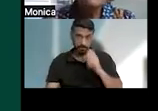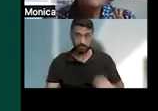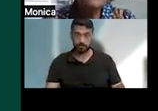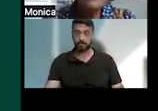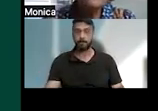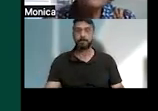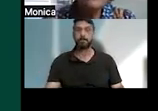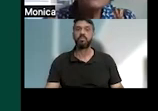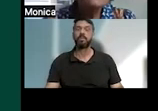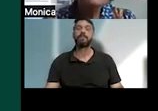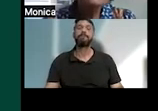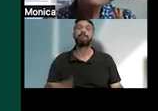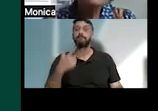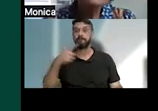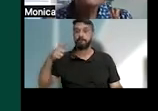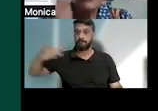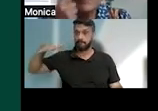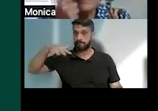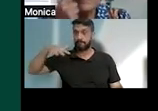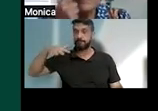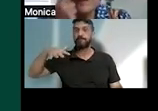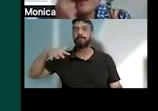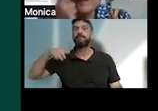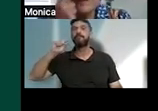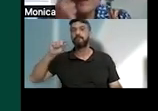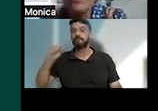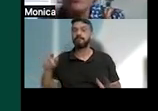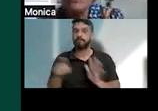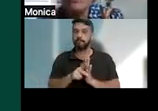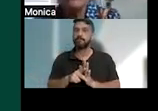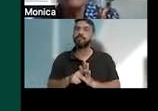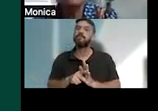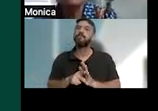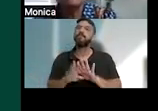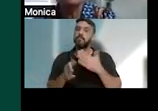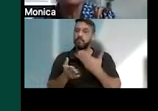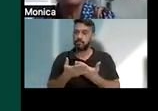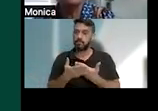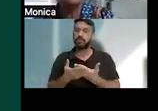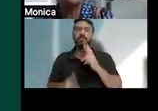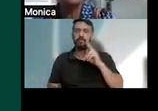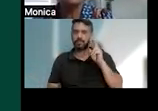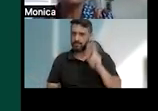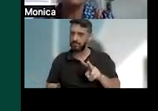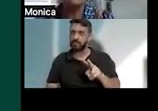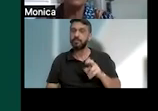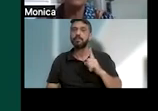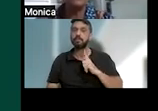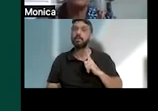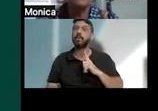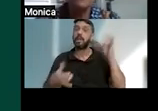E outra parte que também a gente vai a bioinformática. Se a escola ver um laboratório